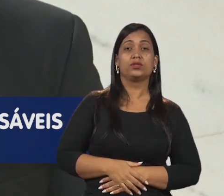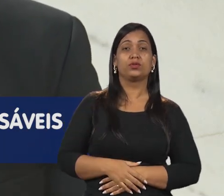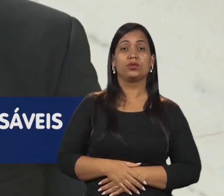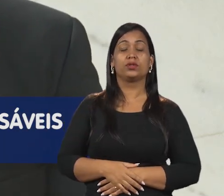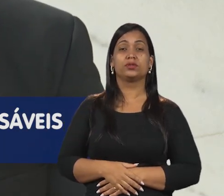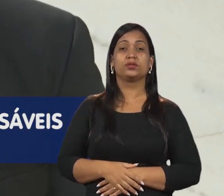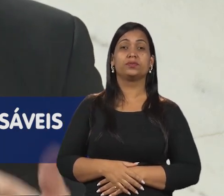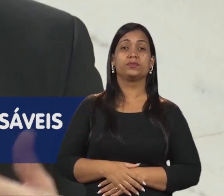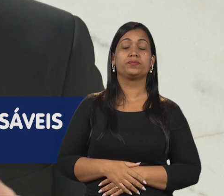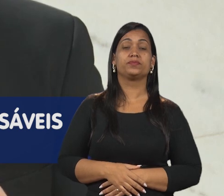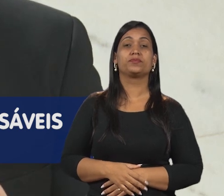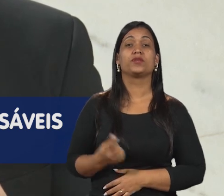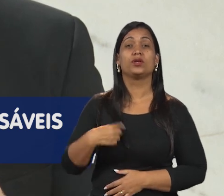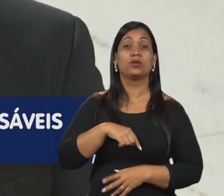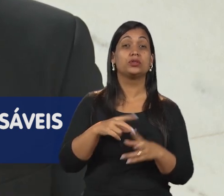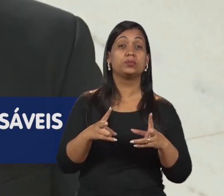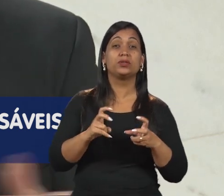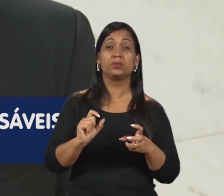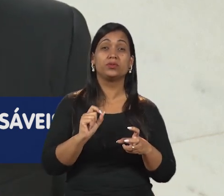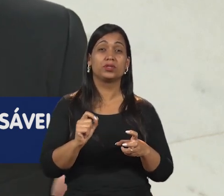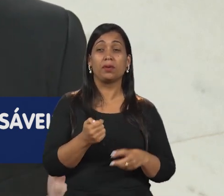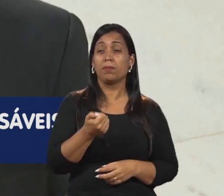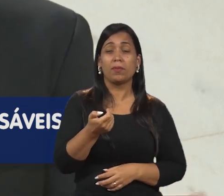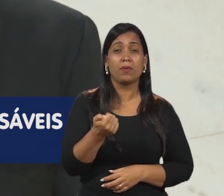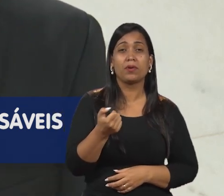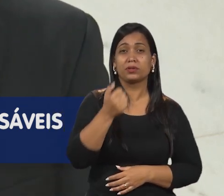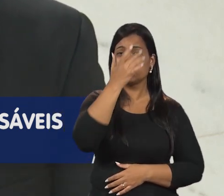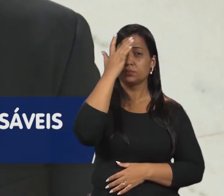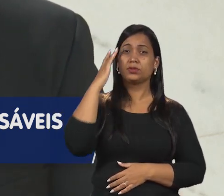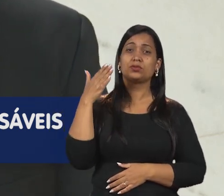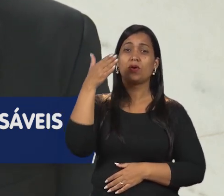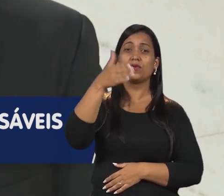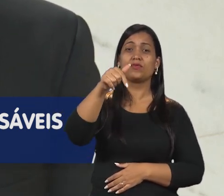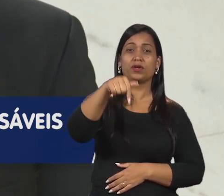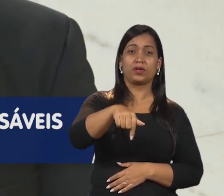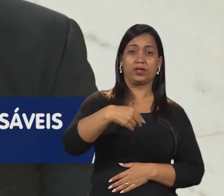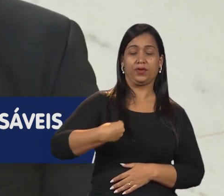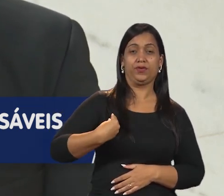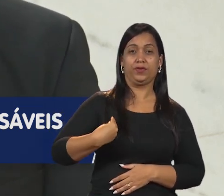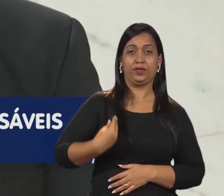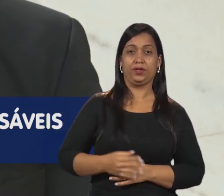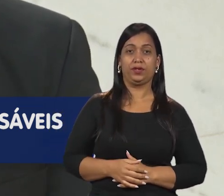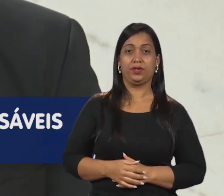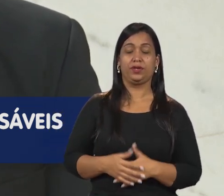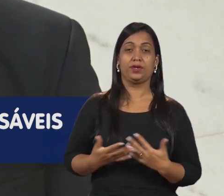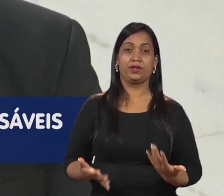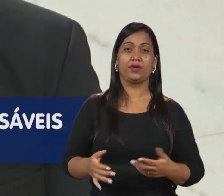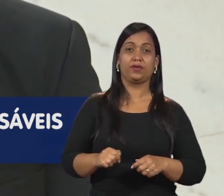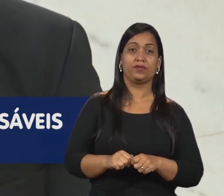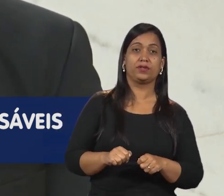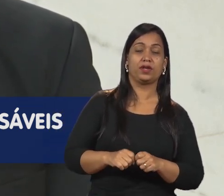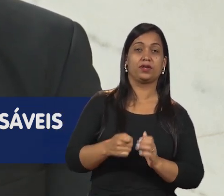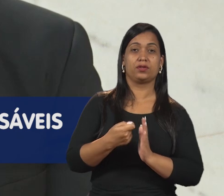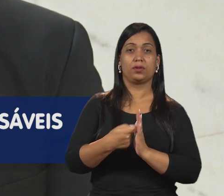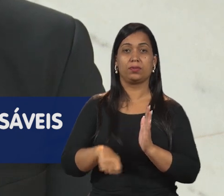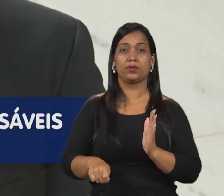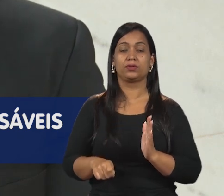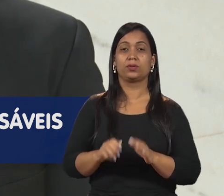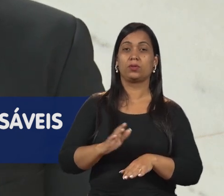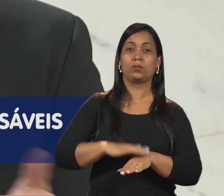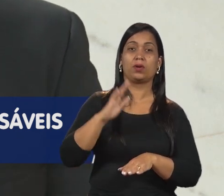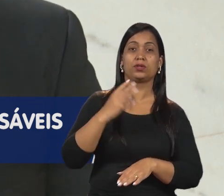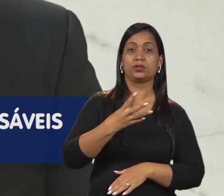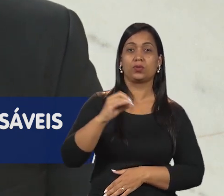muito grande. E a gente percebeu que pouquíssimas pessoas estiveram presentes aqui. Fizemos um abaixo-assinado virtual com mais